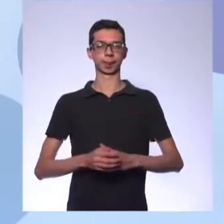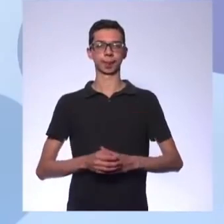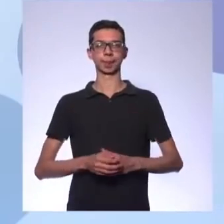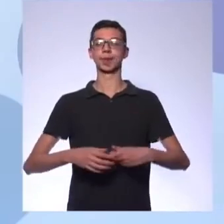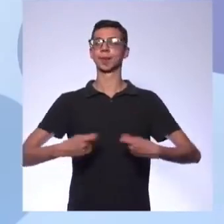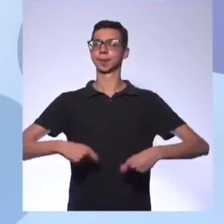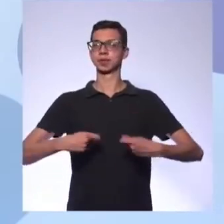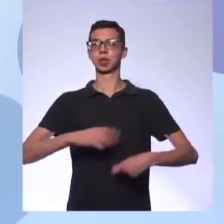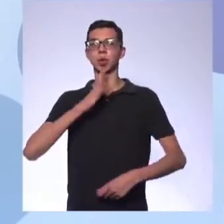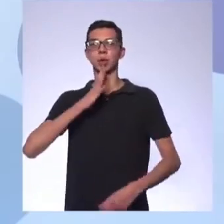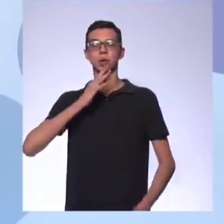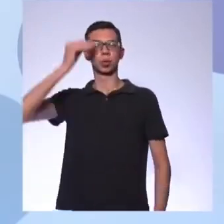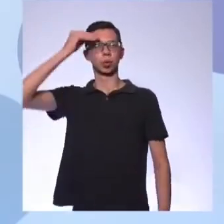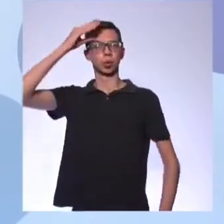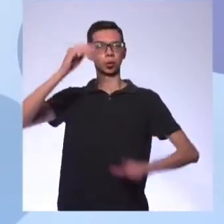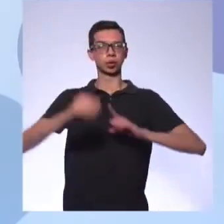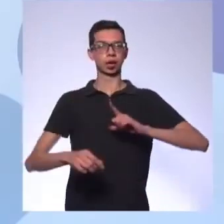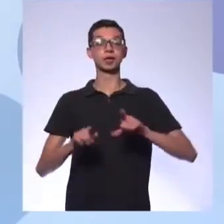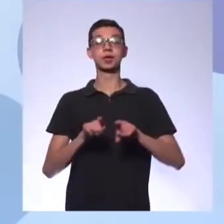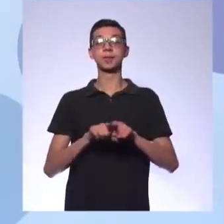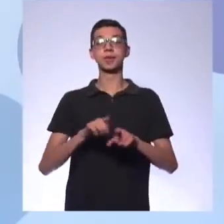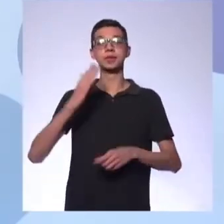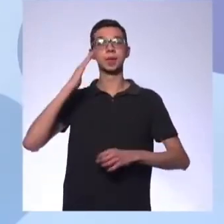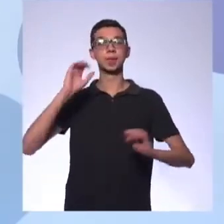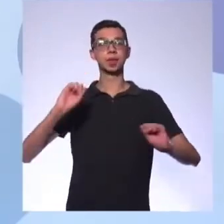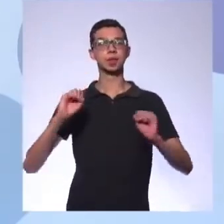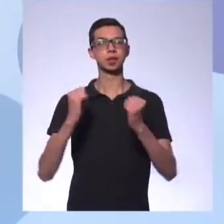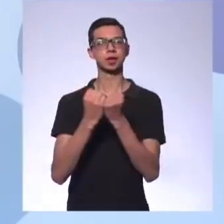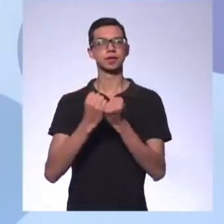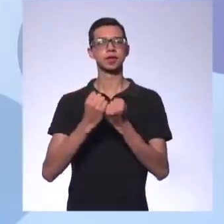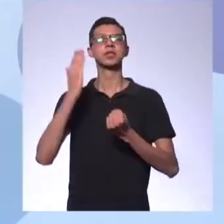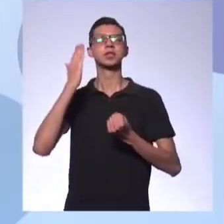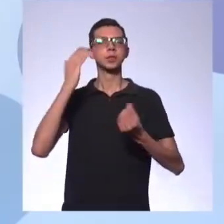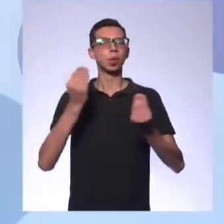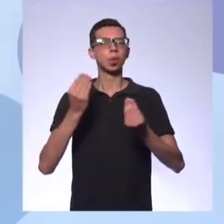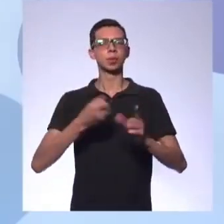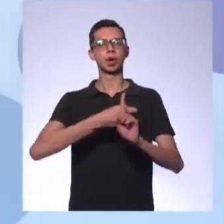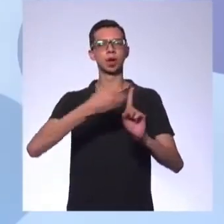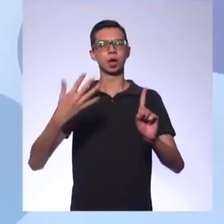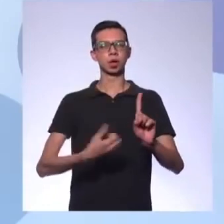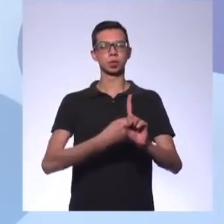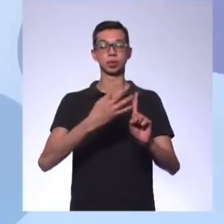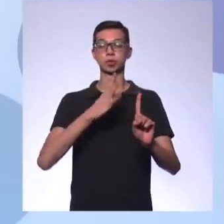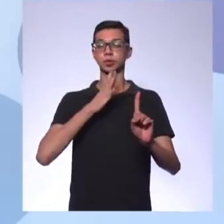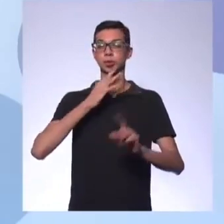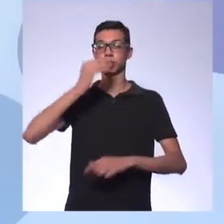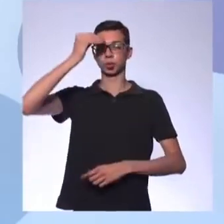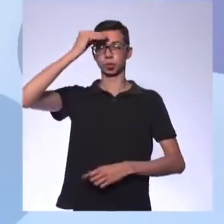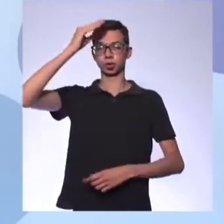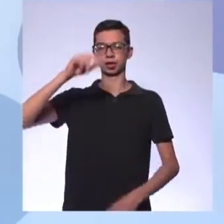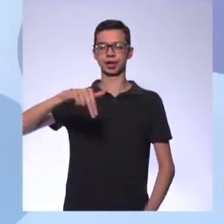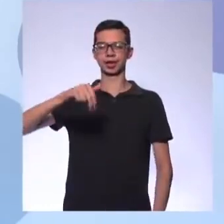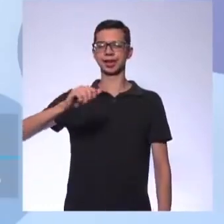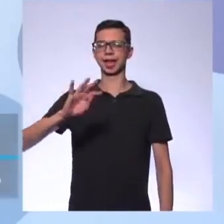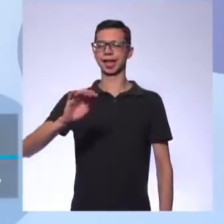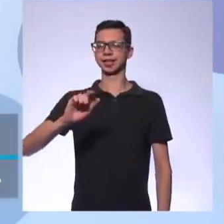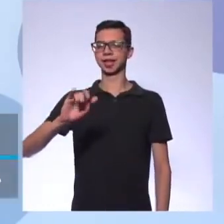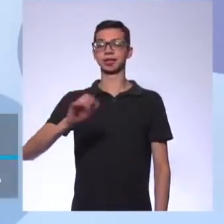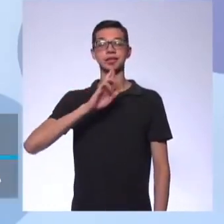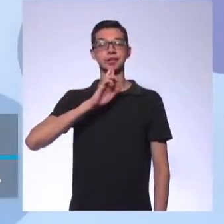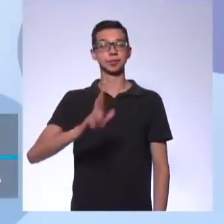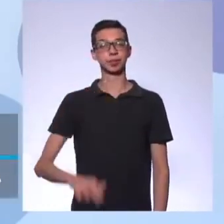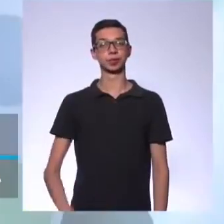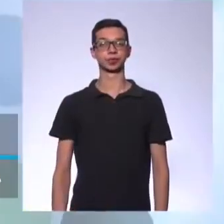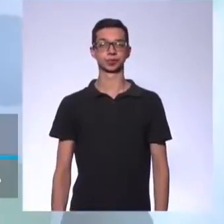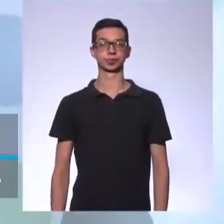conhecimento, para saber defender, argumentar e ter um conhecimento amplo, a Natália fala. E eles até agora estão permeando por esse caminho. Tudo que